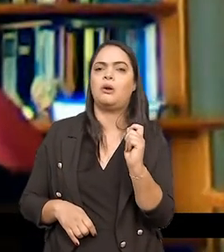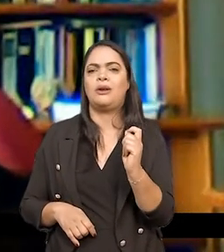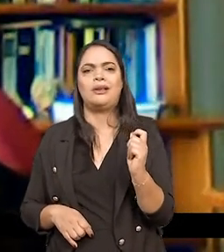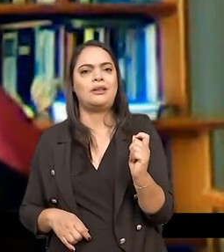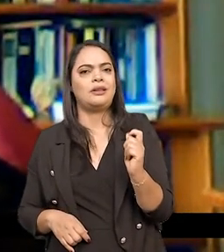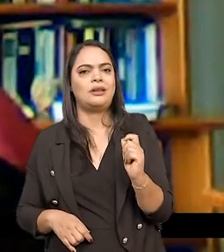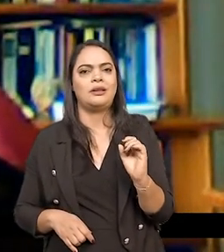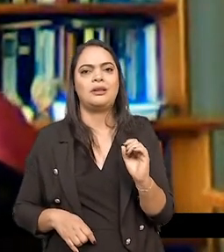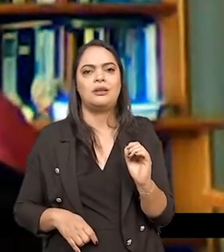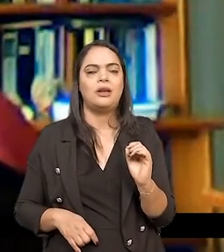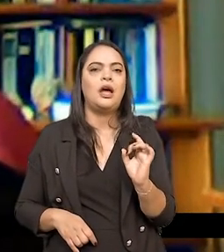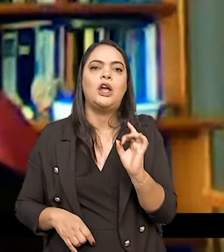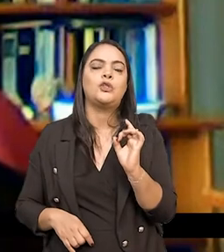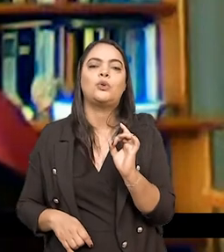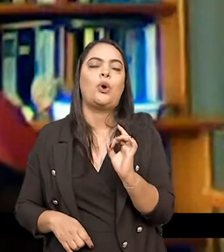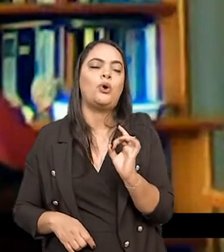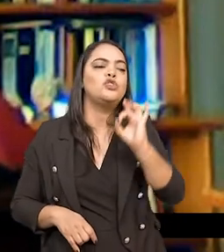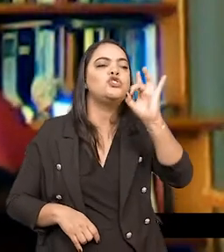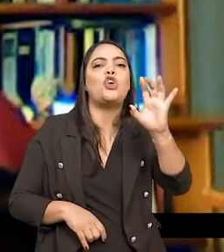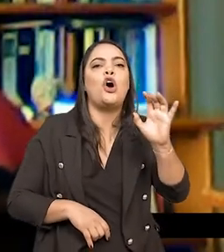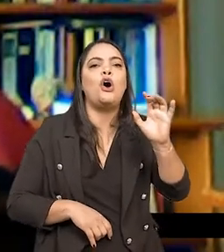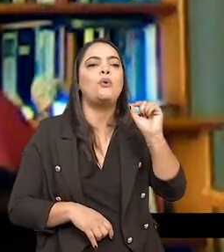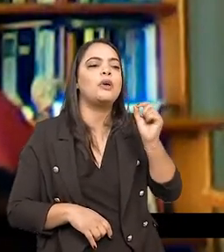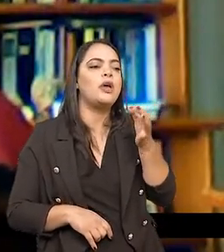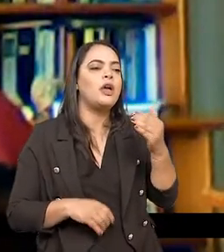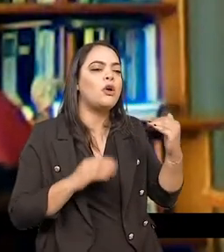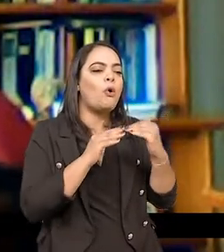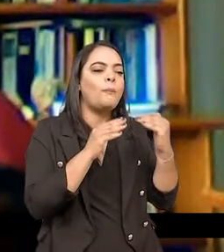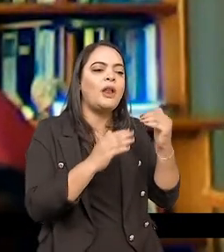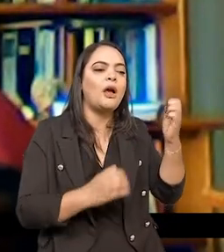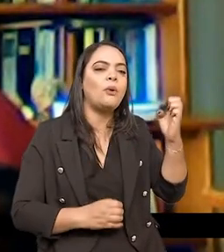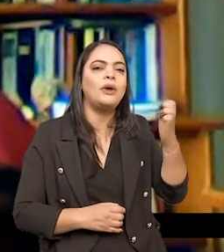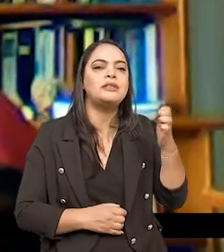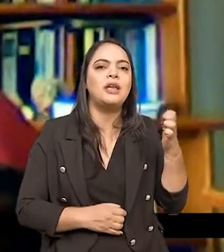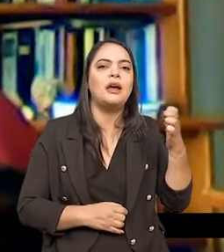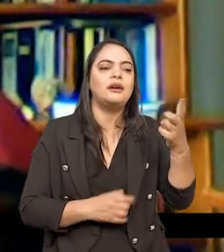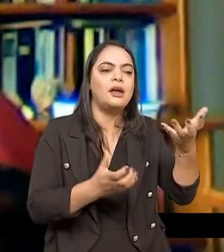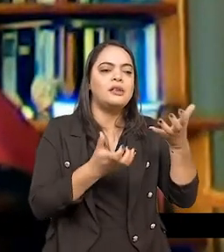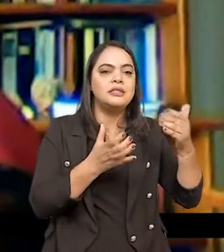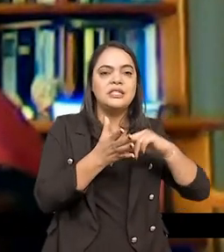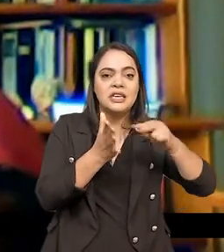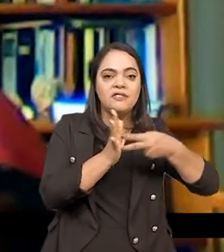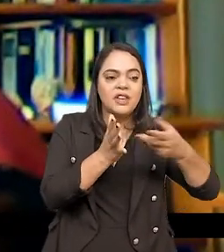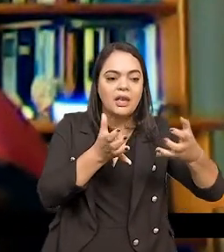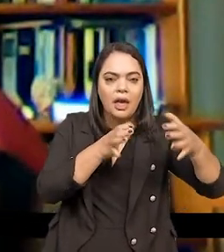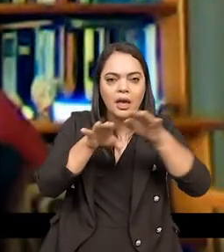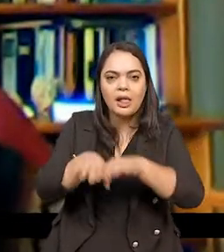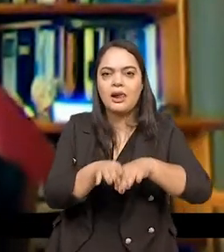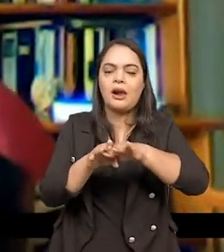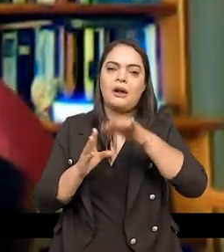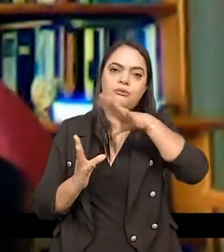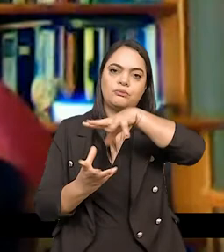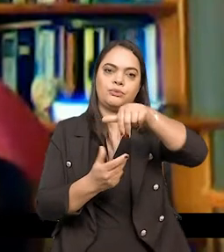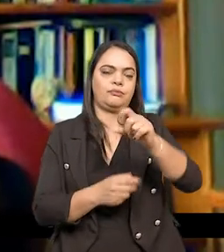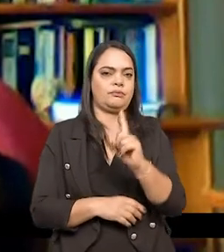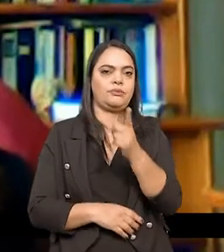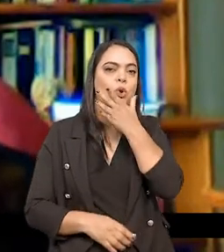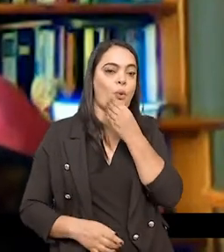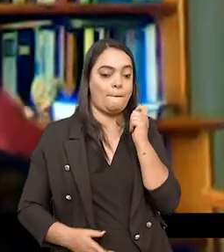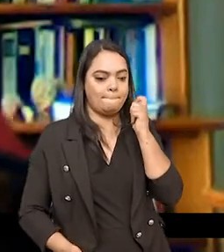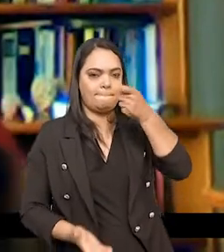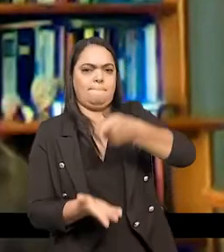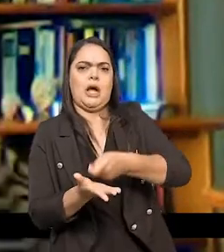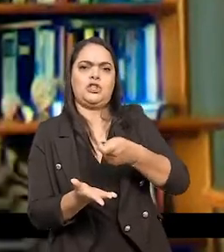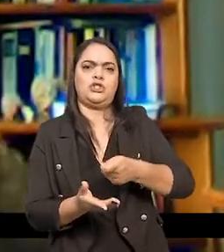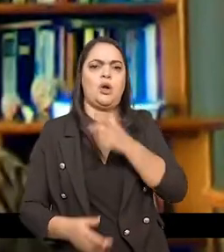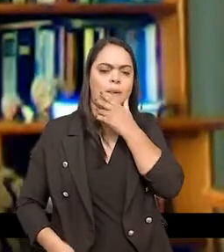Não basta ser de esquerda para ter uma visão igualitária do mundo, tá? O machismo estrutural, quero chamar assim, como